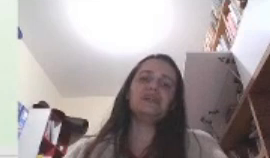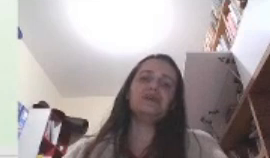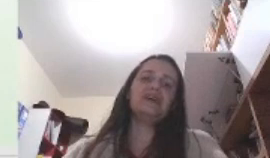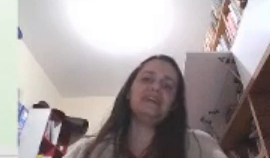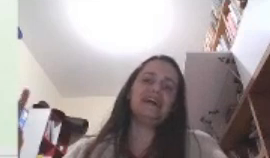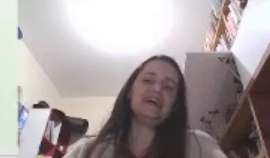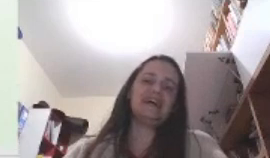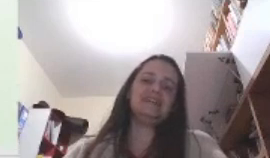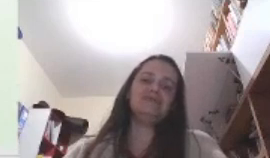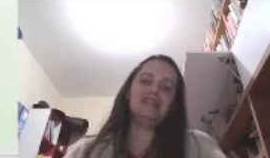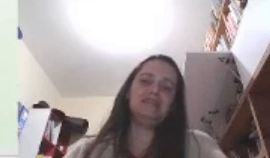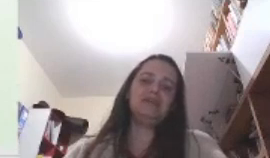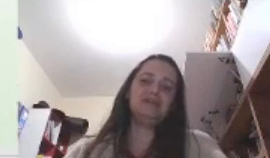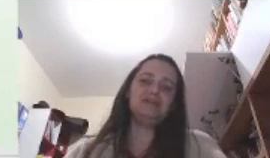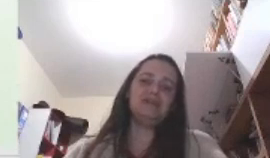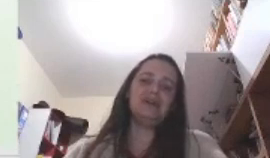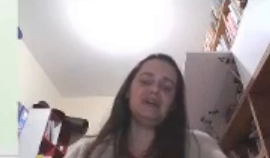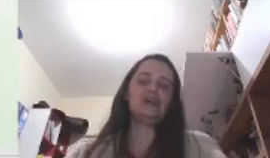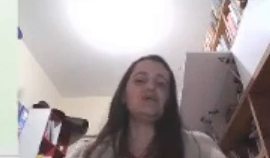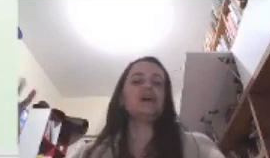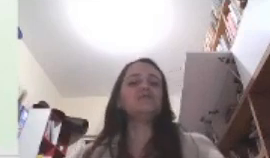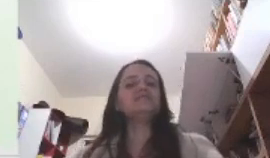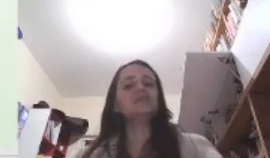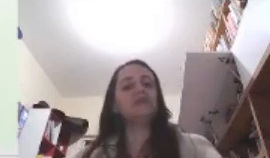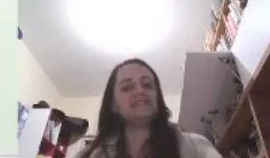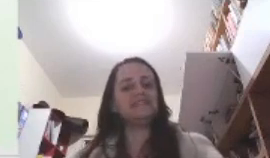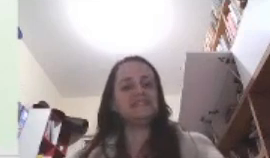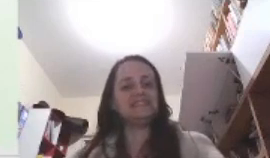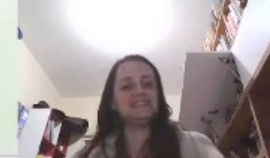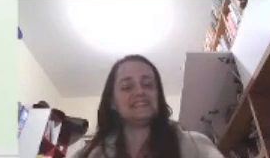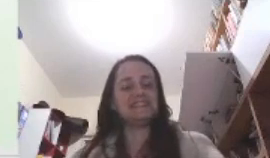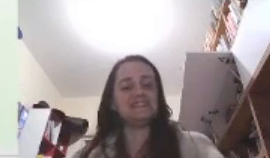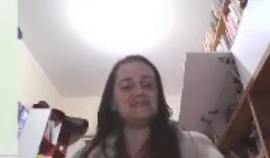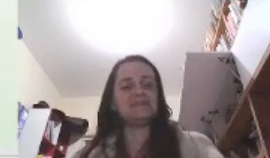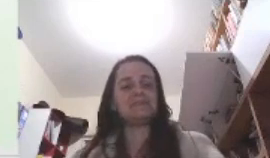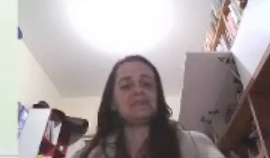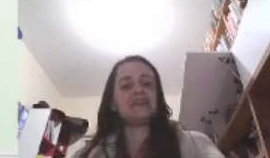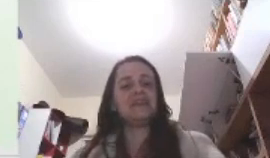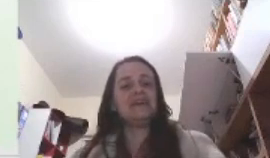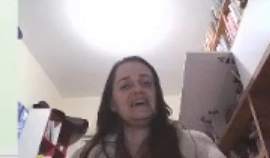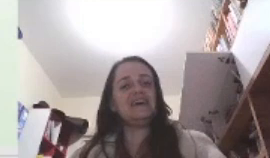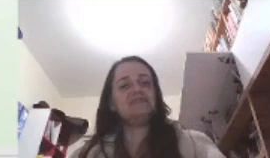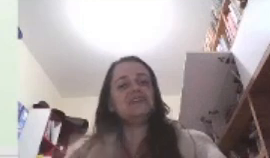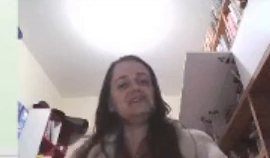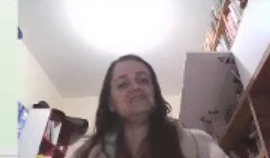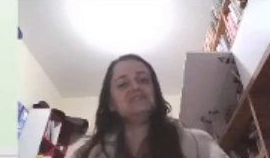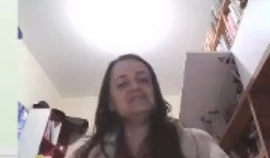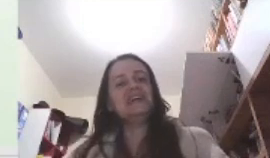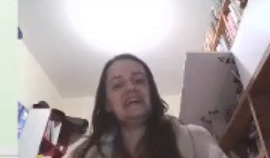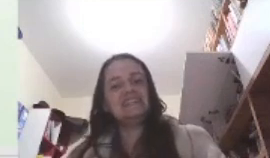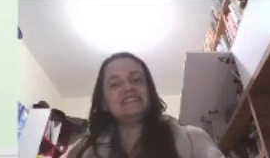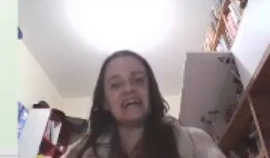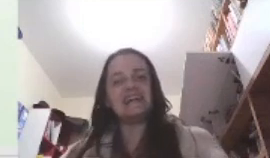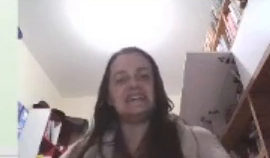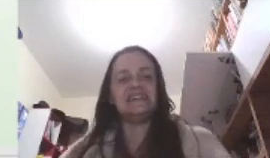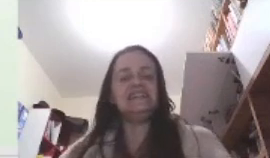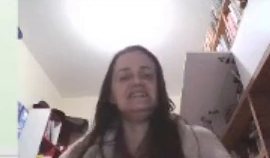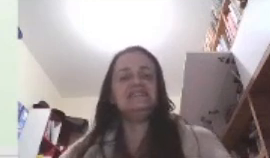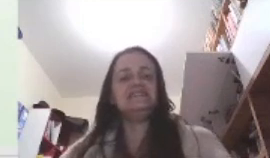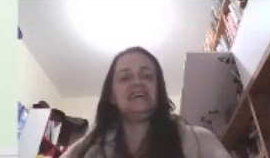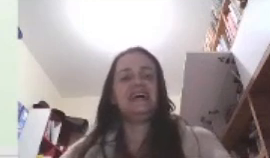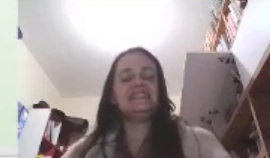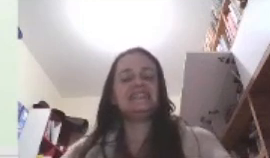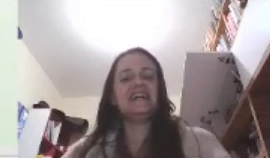álcool, porque o ADH ele foi inibido. E qual é a consequência da desidratação? É o tal da ressaca,